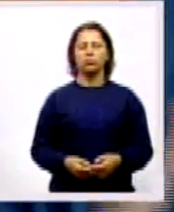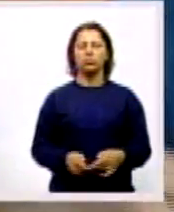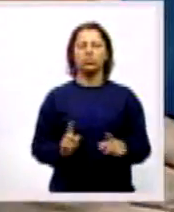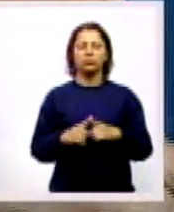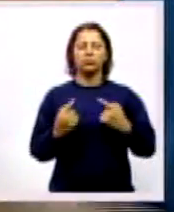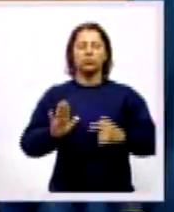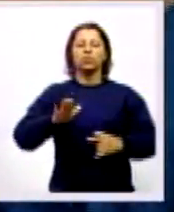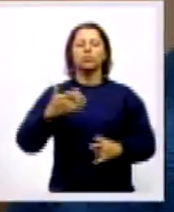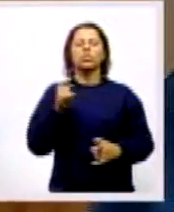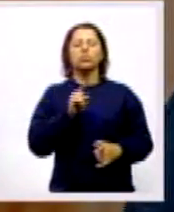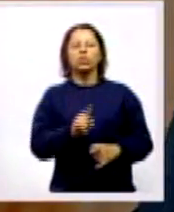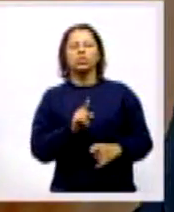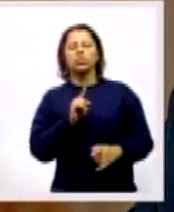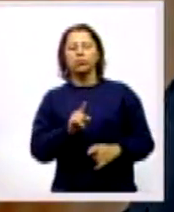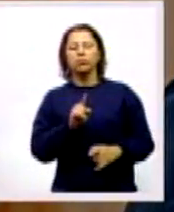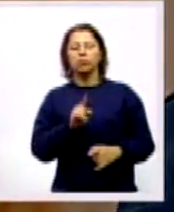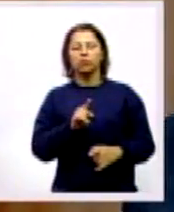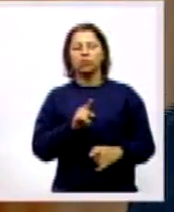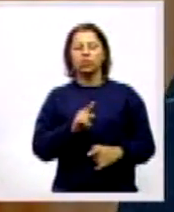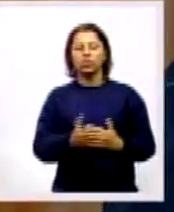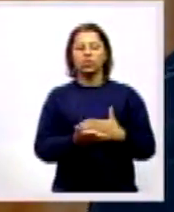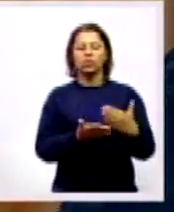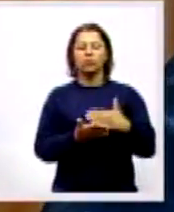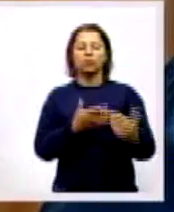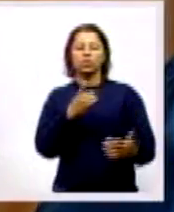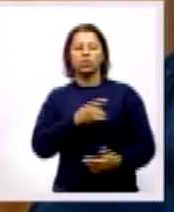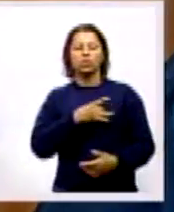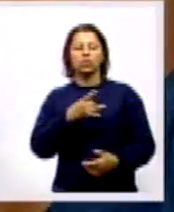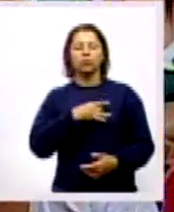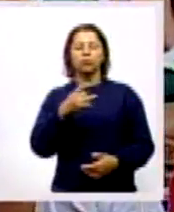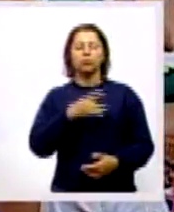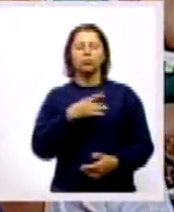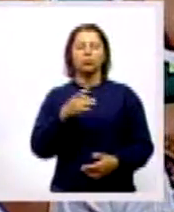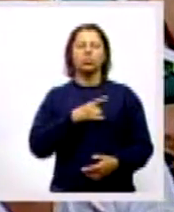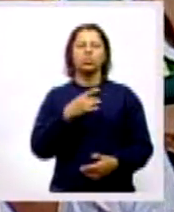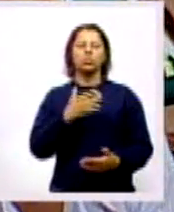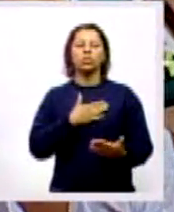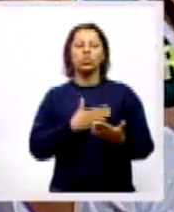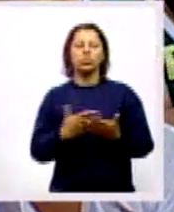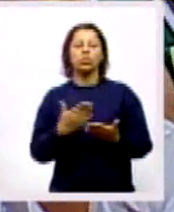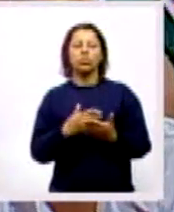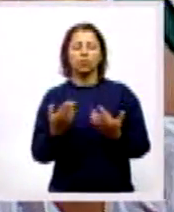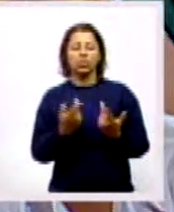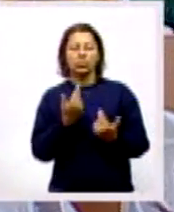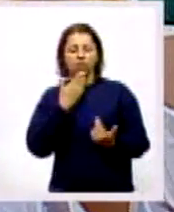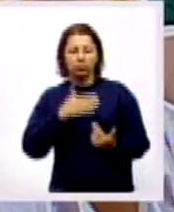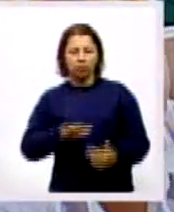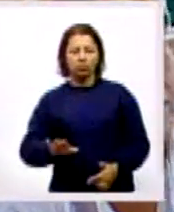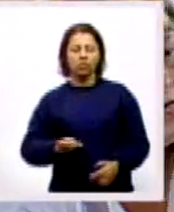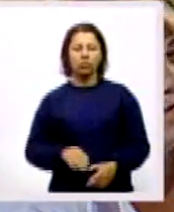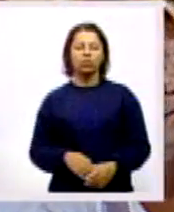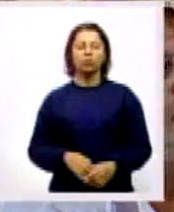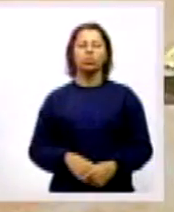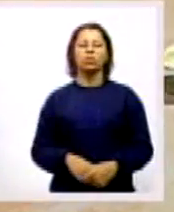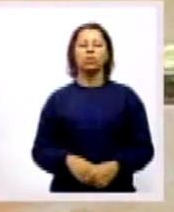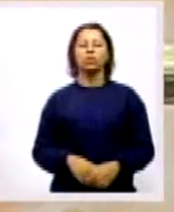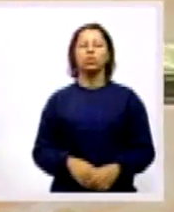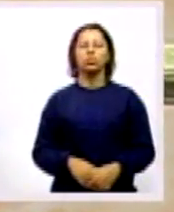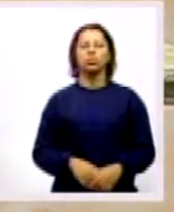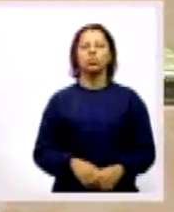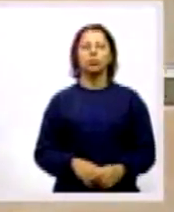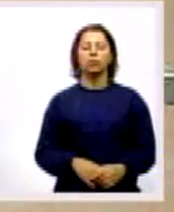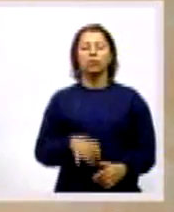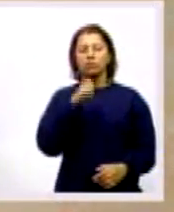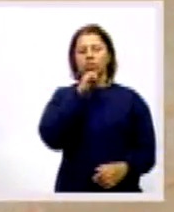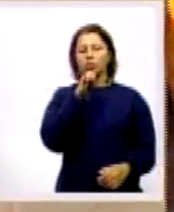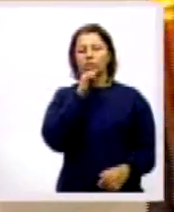Mas quando você é exposto àquele processo de medo, você age como se você fosse uma criança, por exemplo. Digamos que você